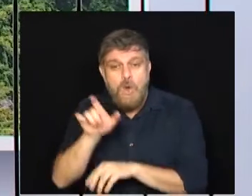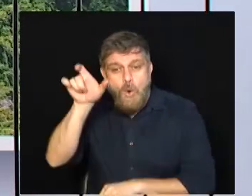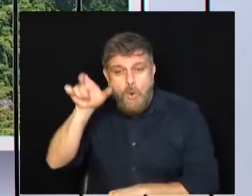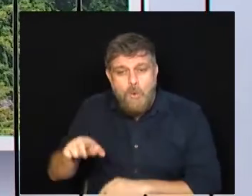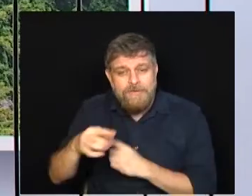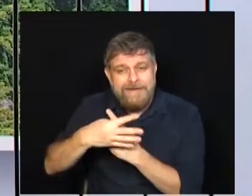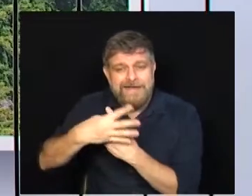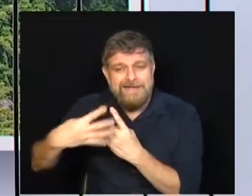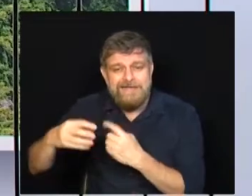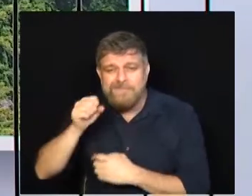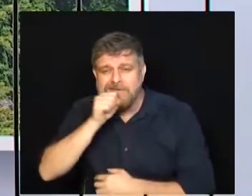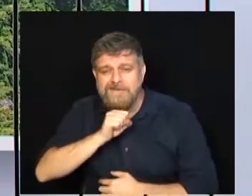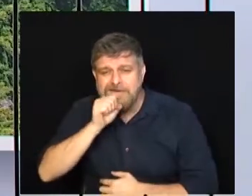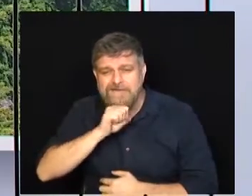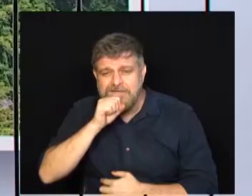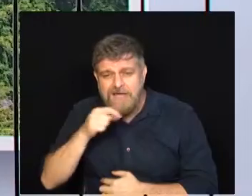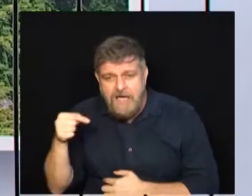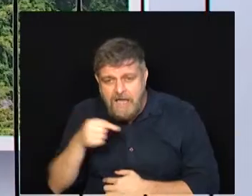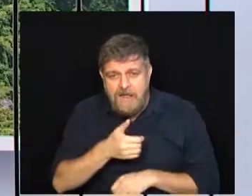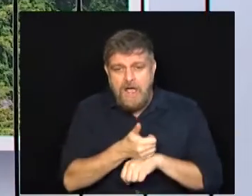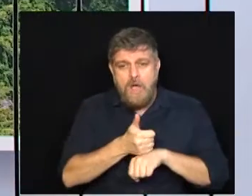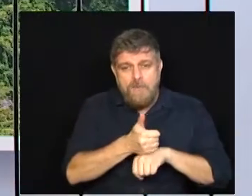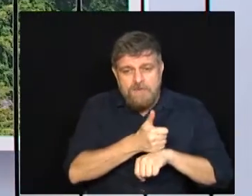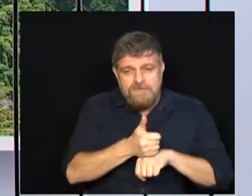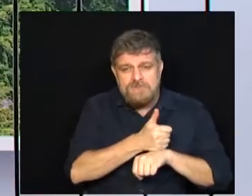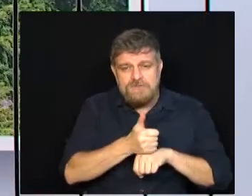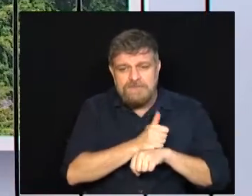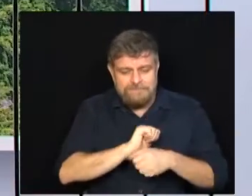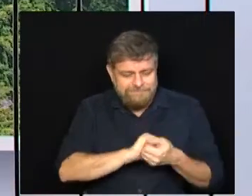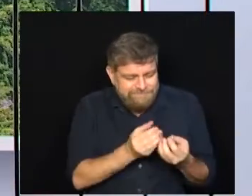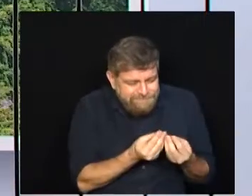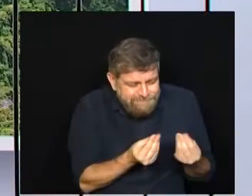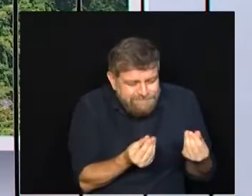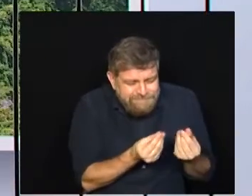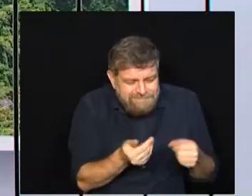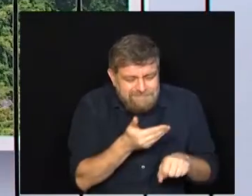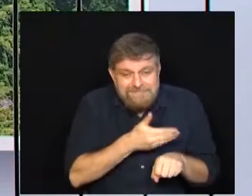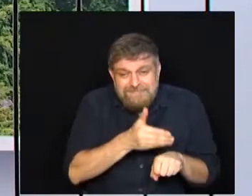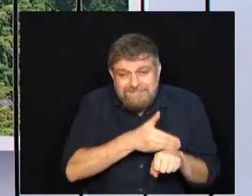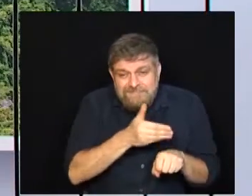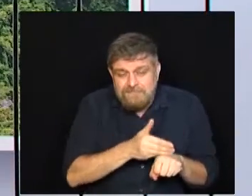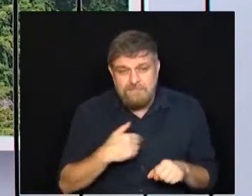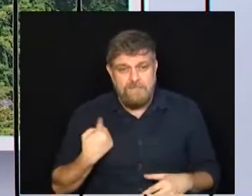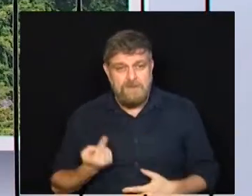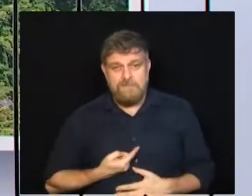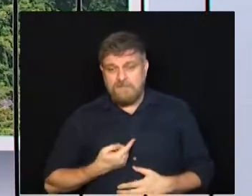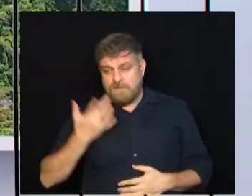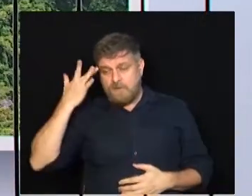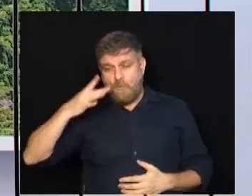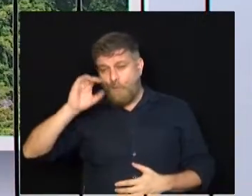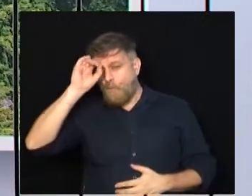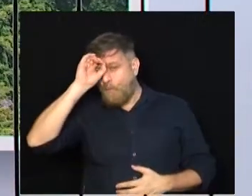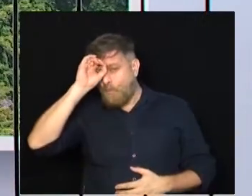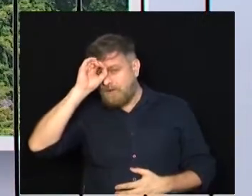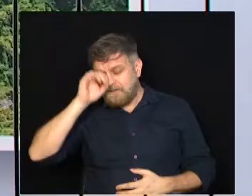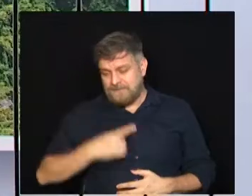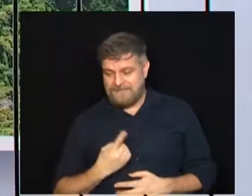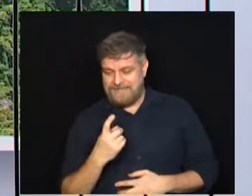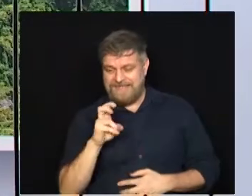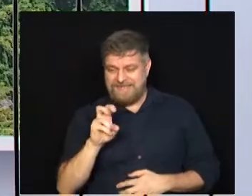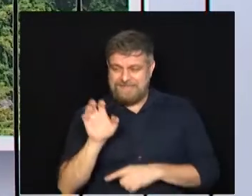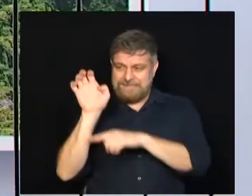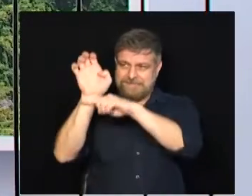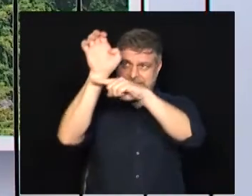população LGBTQIA+, eles tenham também esse treinamento. Mas, assim, se a gente já não tem dados, se a gente só tem dados em 15 estados, mais